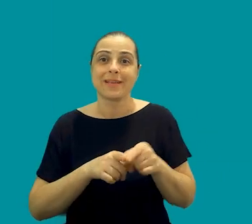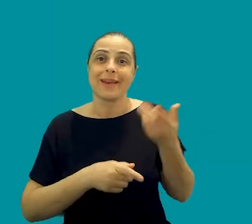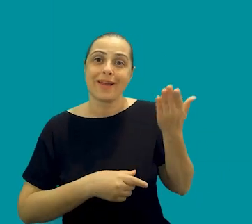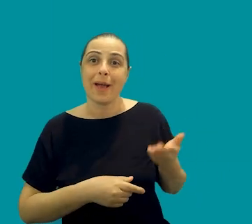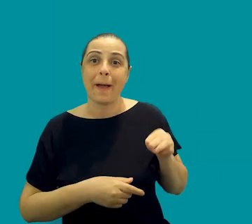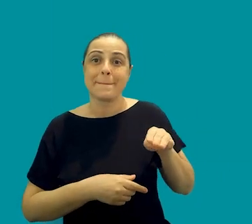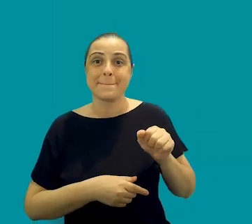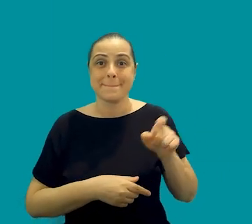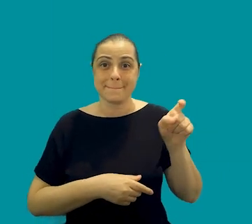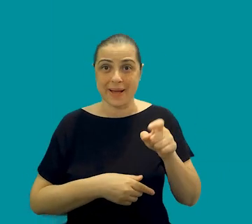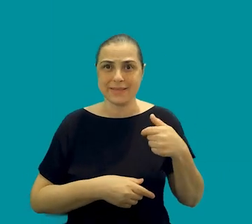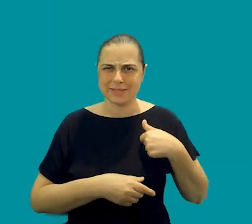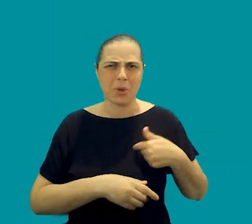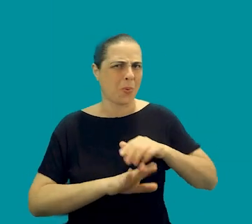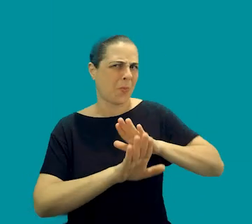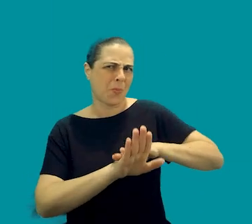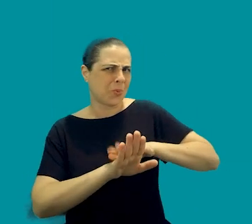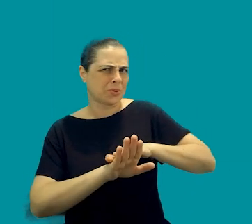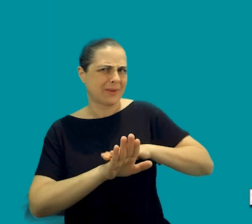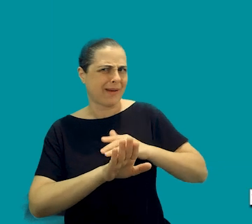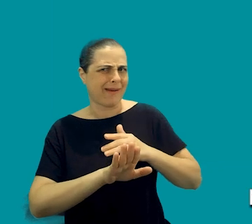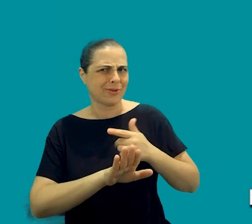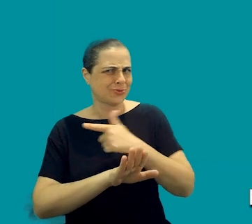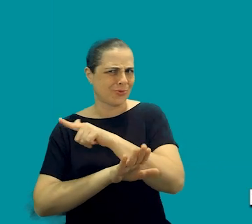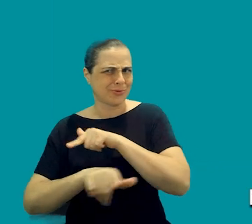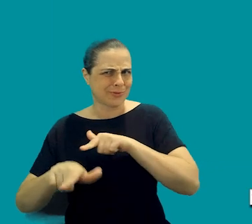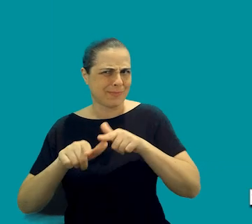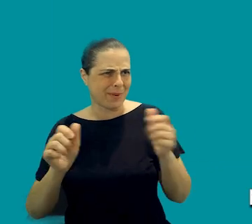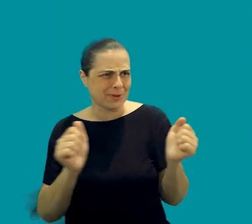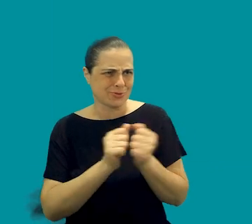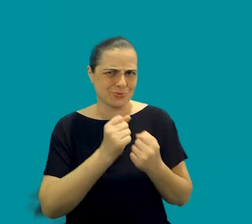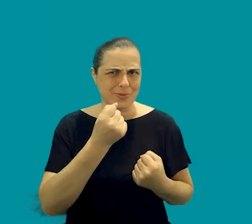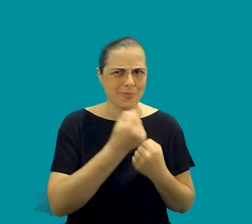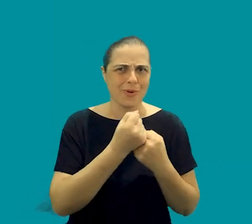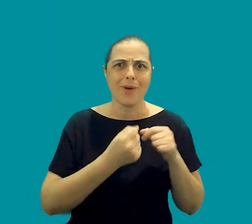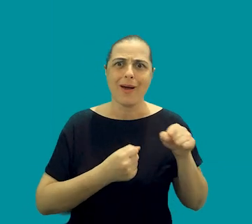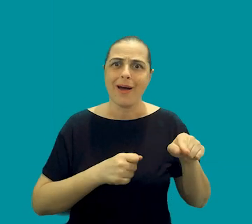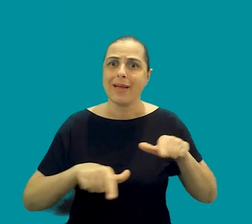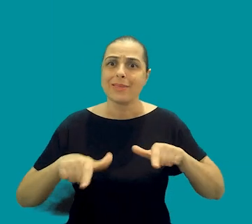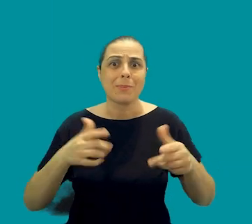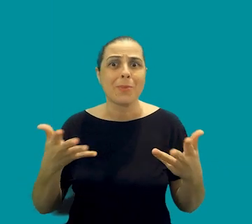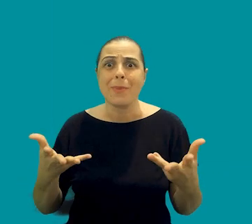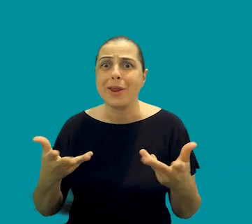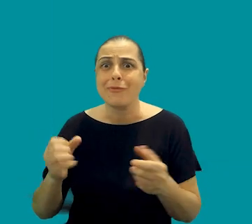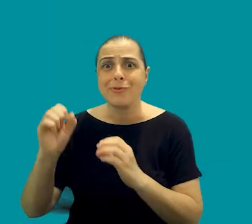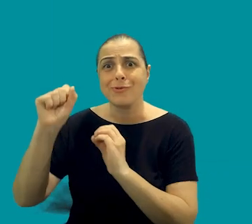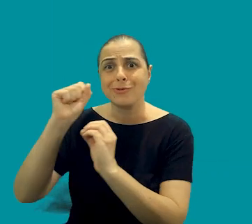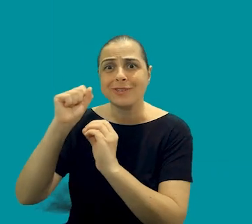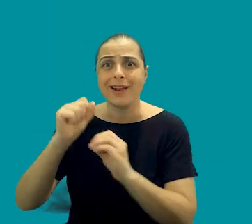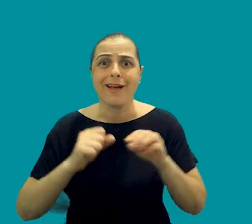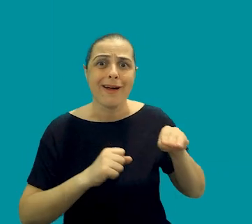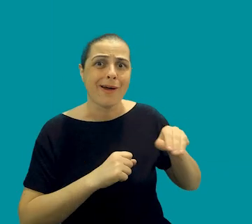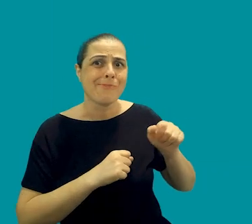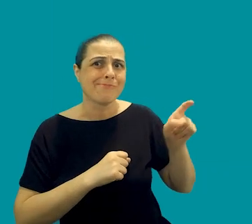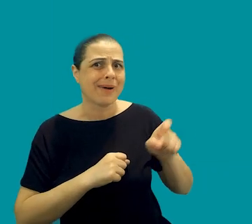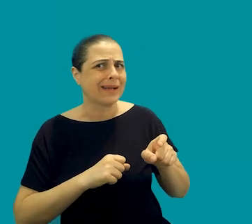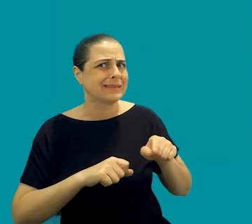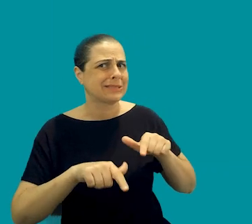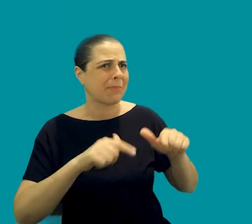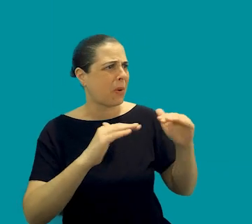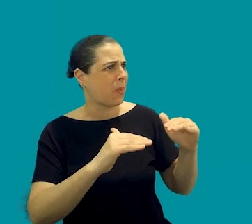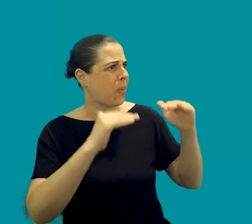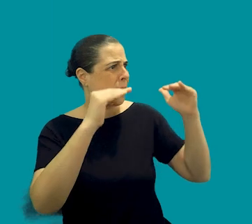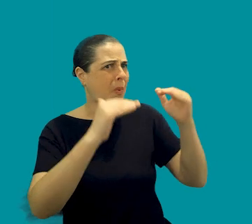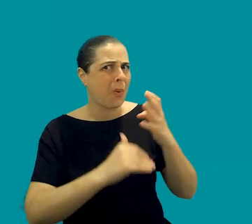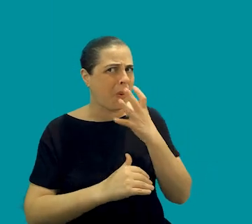Max tocando aqui, eu fico no background aqui para outras coisas, mas trabalho maravilhoso de vocês, do Max em especial, né? Um ser humano